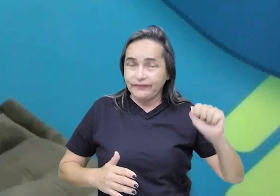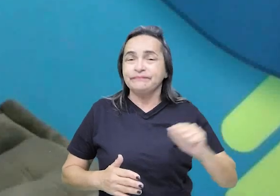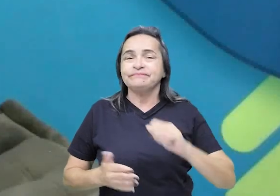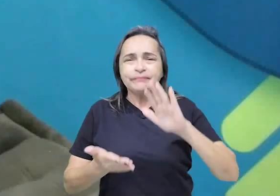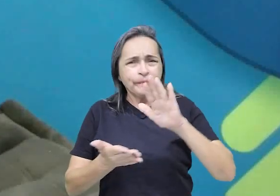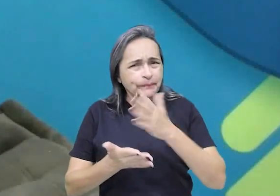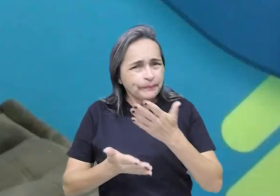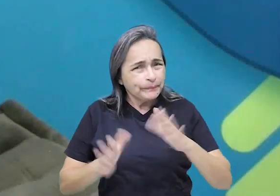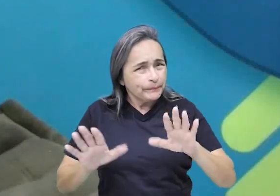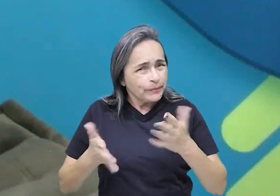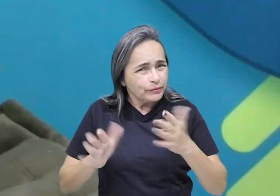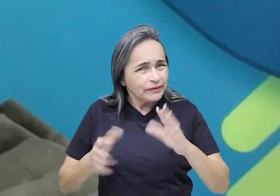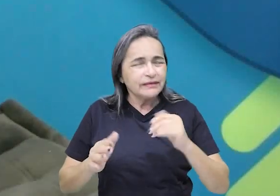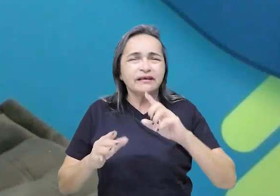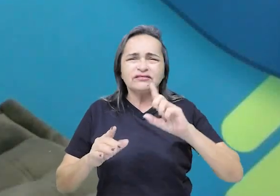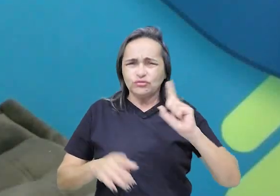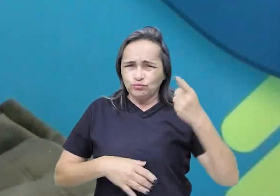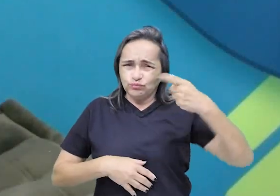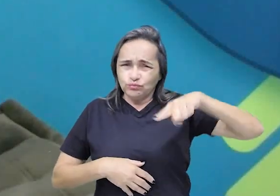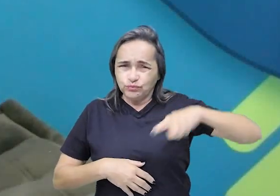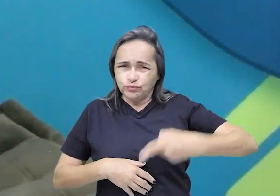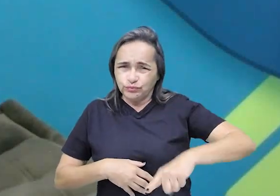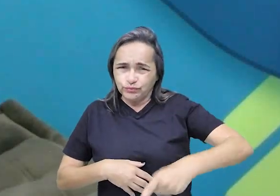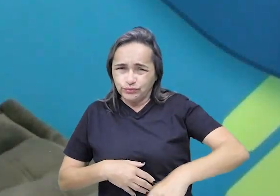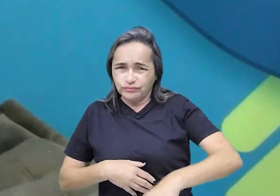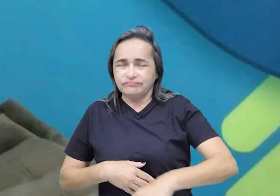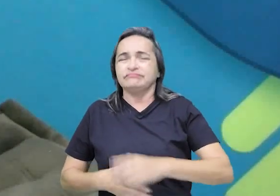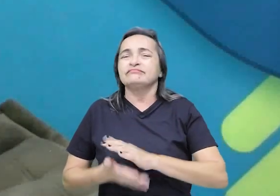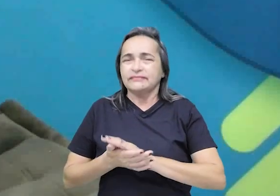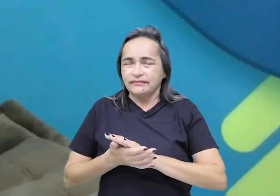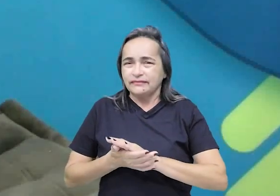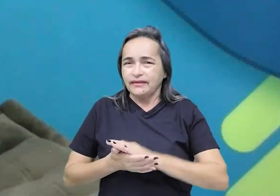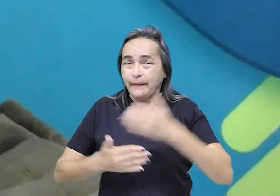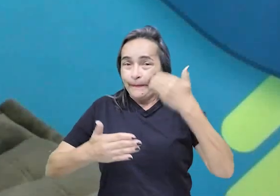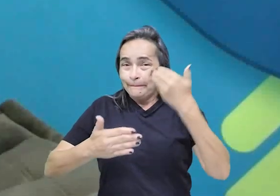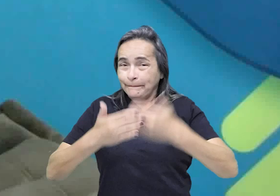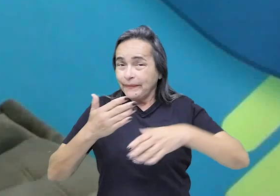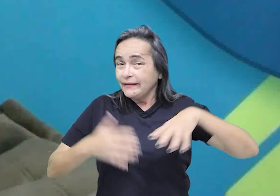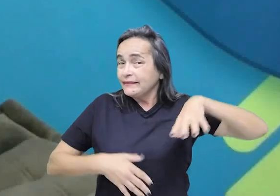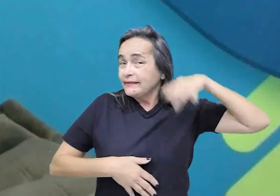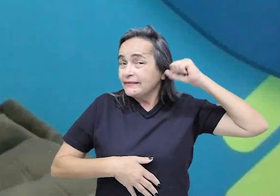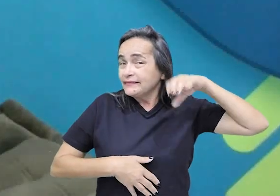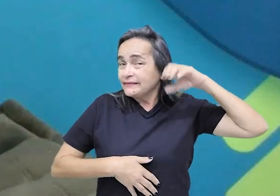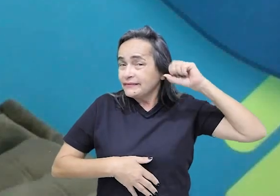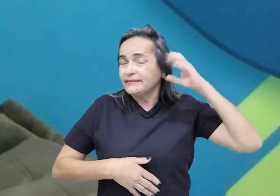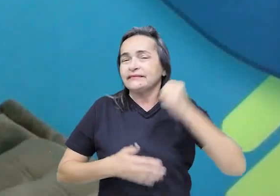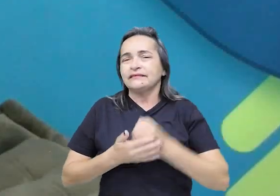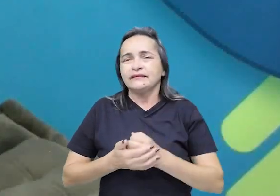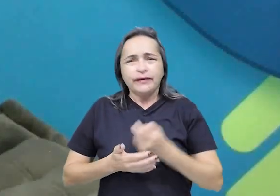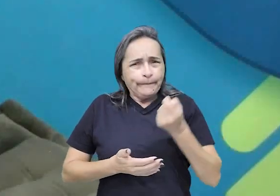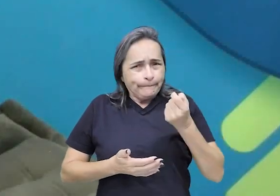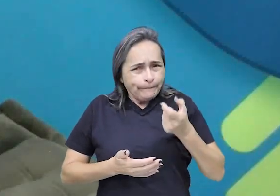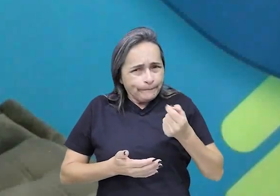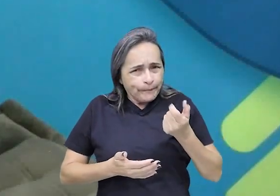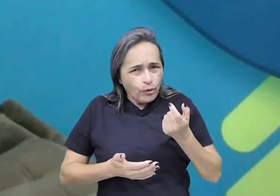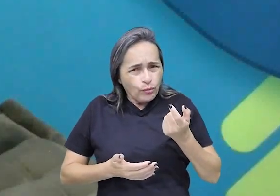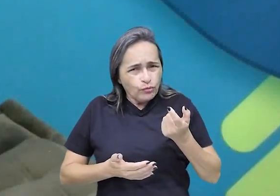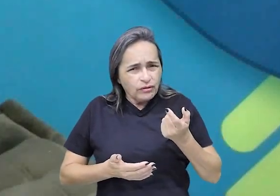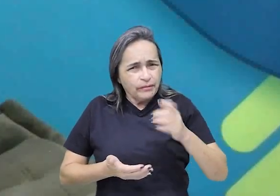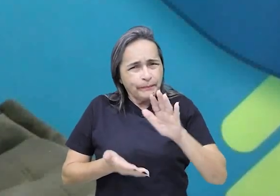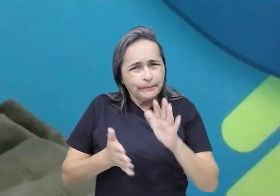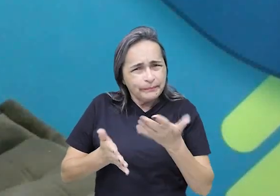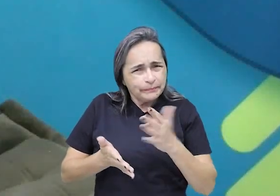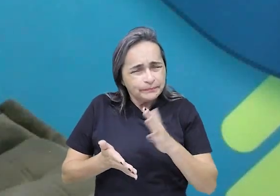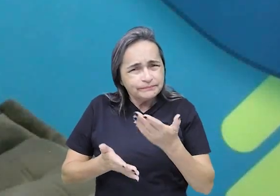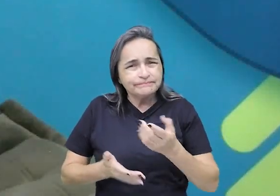Então, nós temos perdas auditivas de leve a profunda, leve, moderada, severa e profunda, que vai